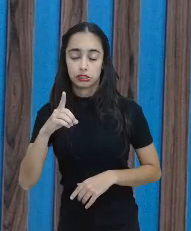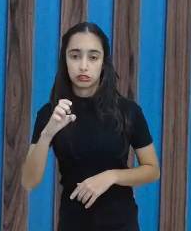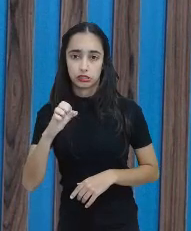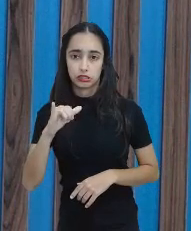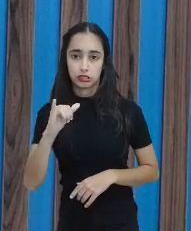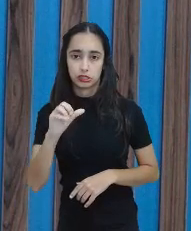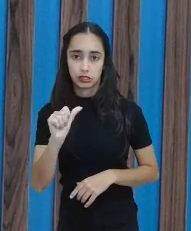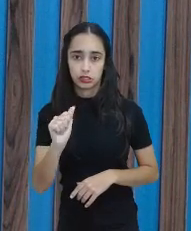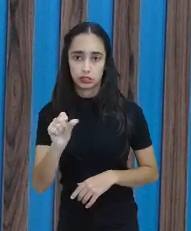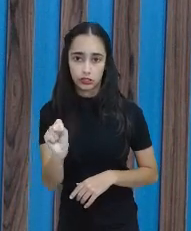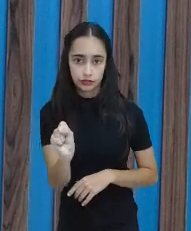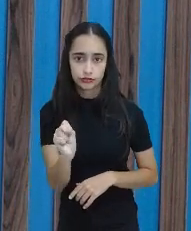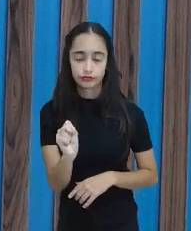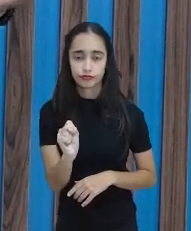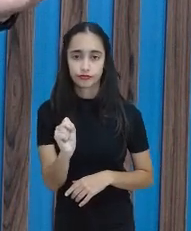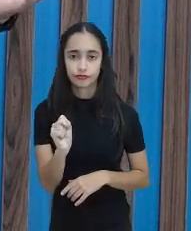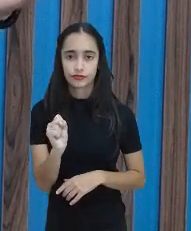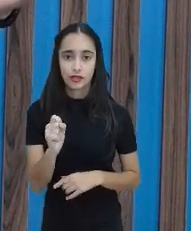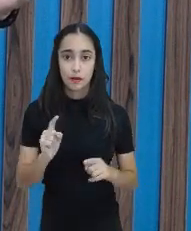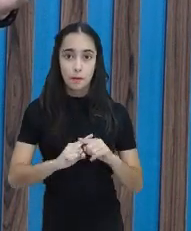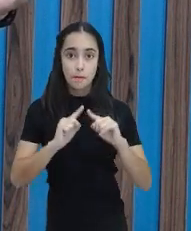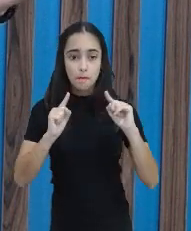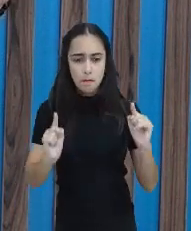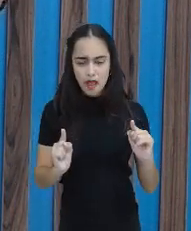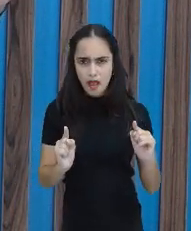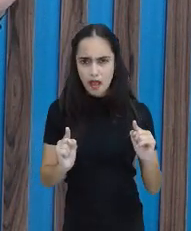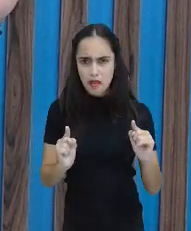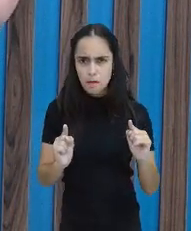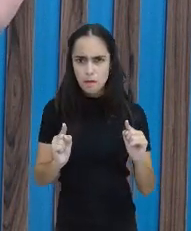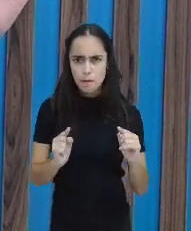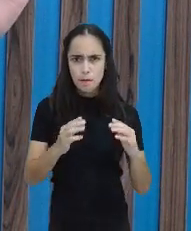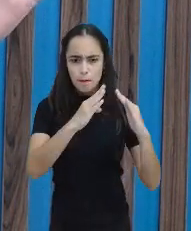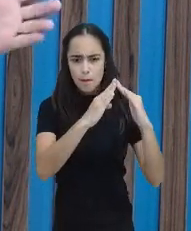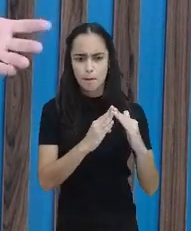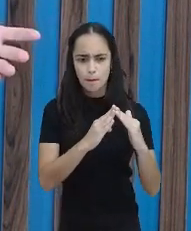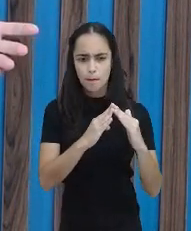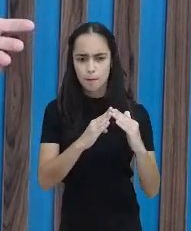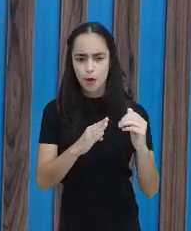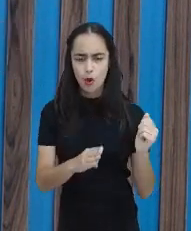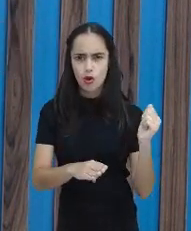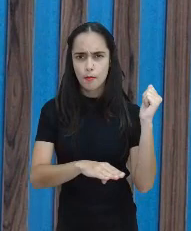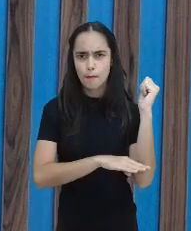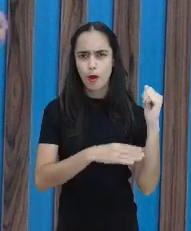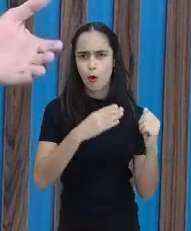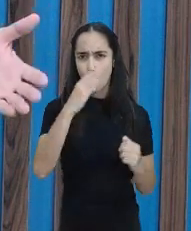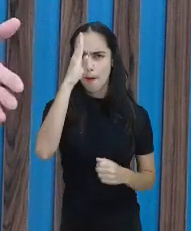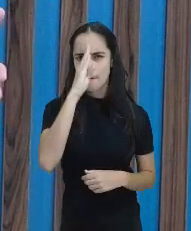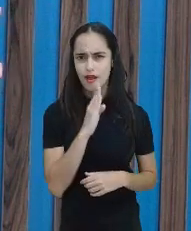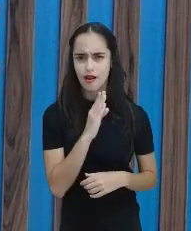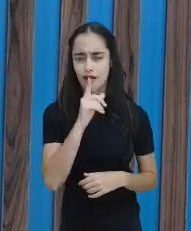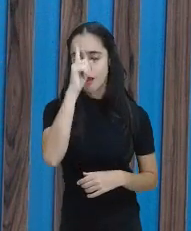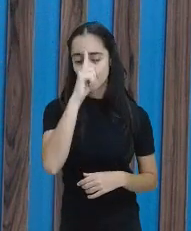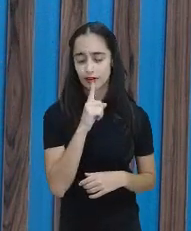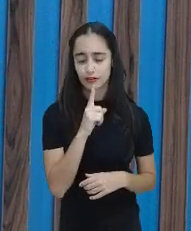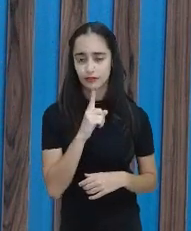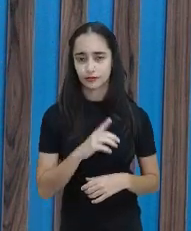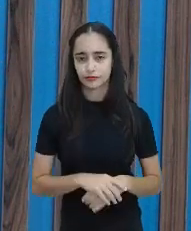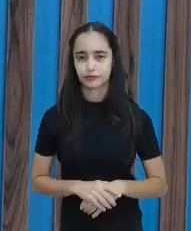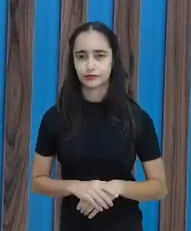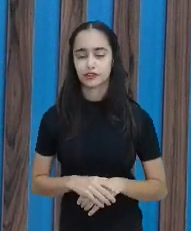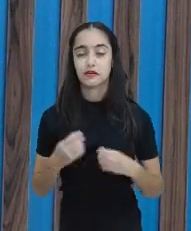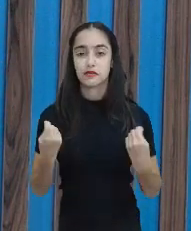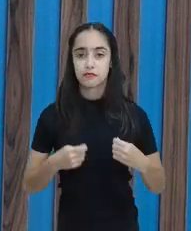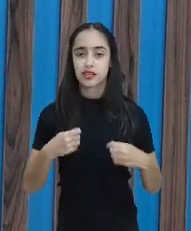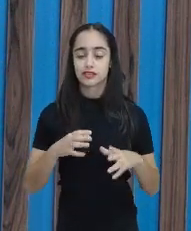né? A gente vai pegar aí pelo menos 2 ônibus para facilitar. Então,